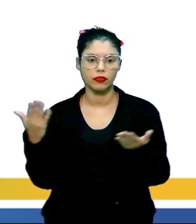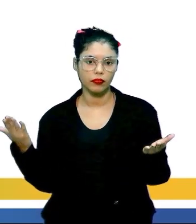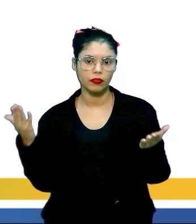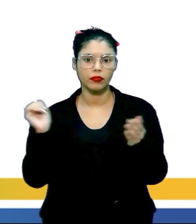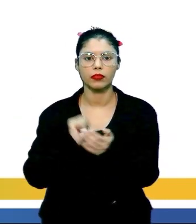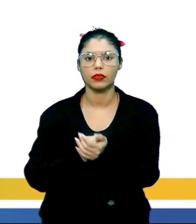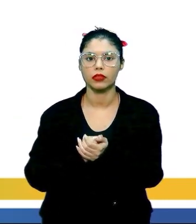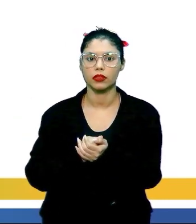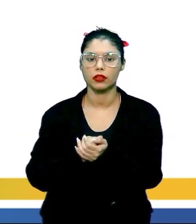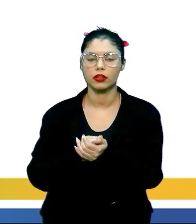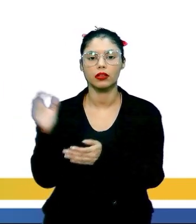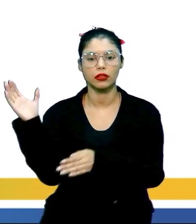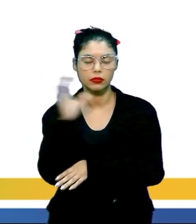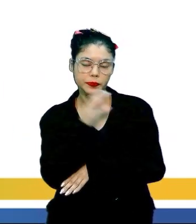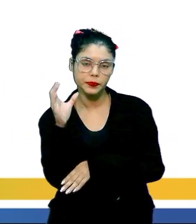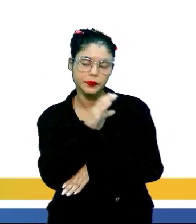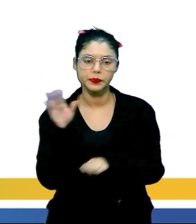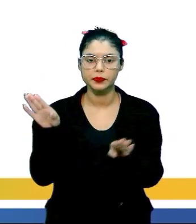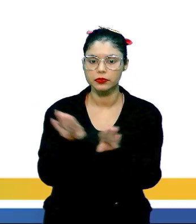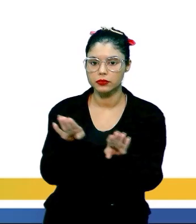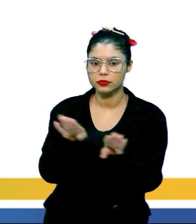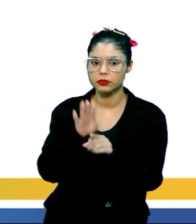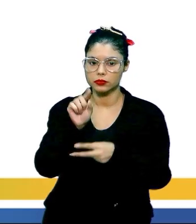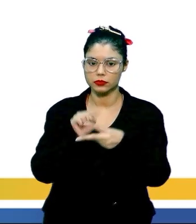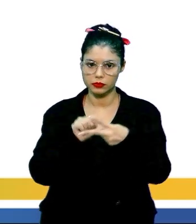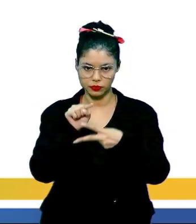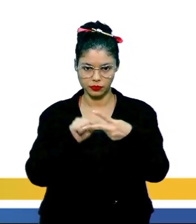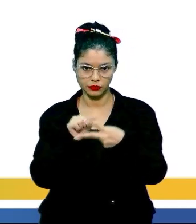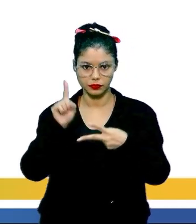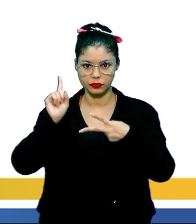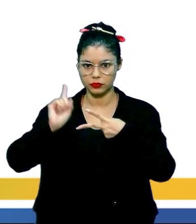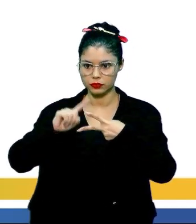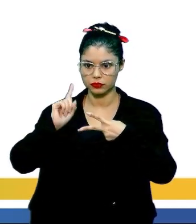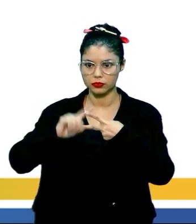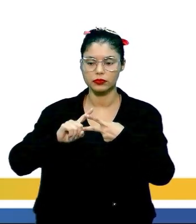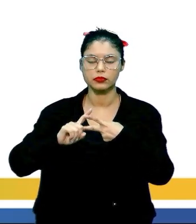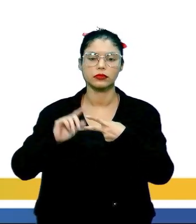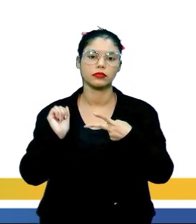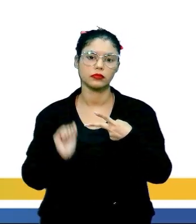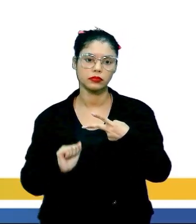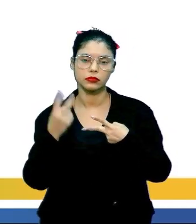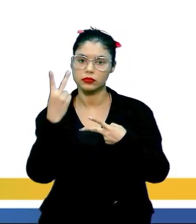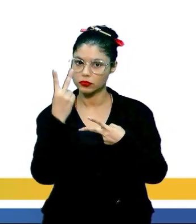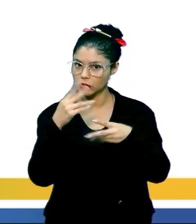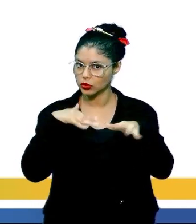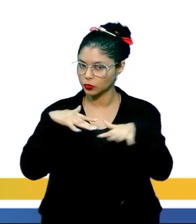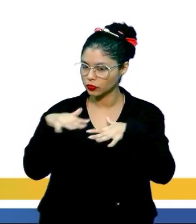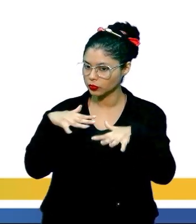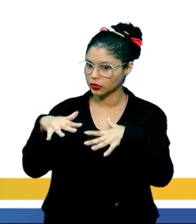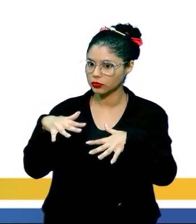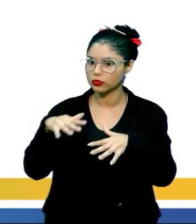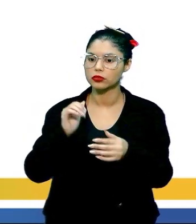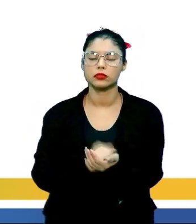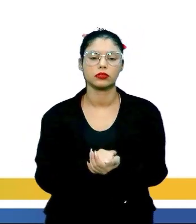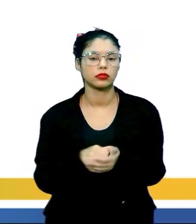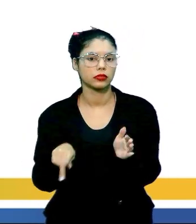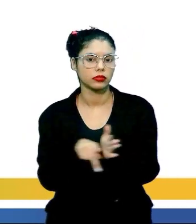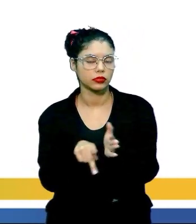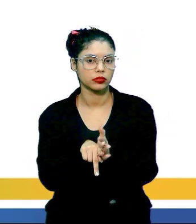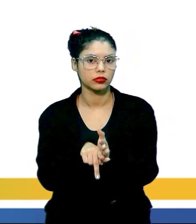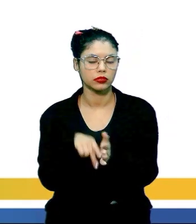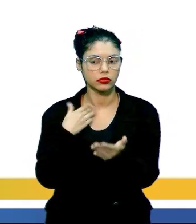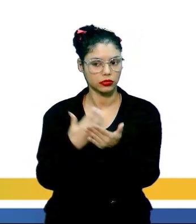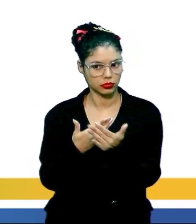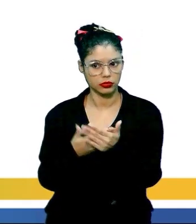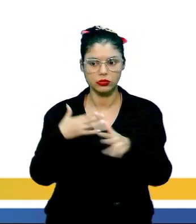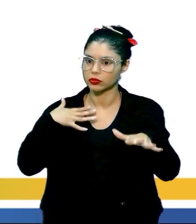A aceleração ela se divide em dois tipos. Então, existem dois movimentos voltados para esse